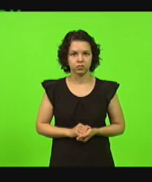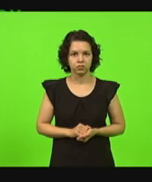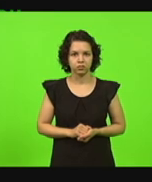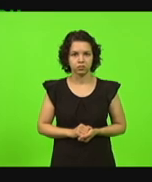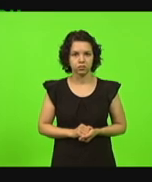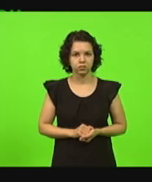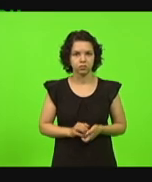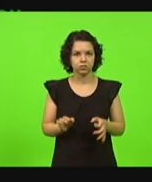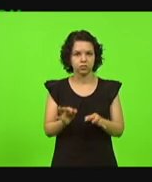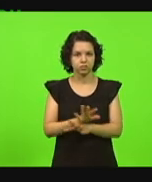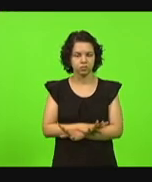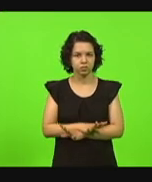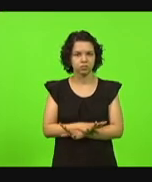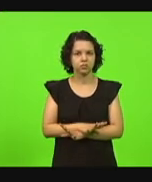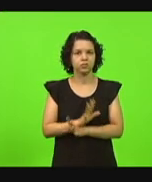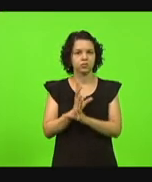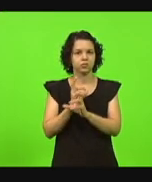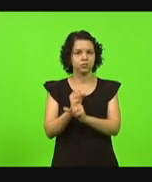Cerrada a votação, colho o resultado.